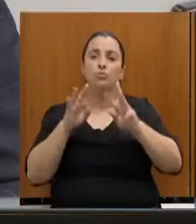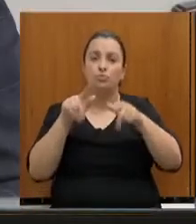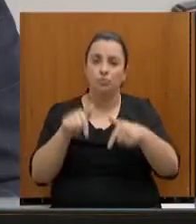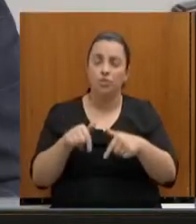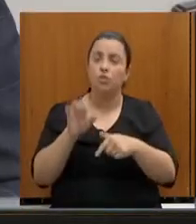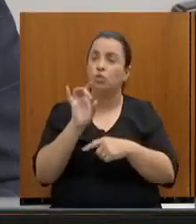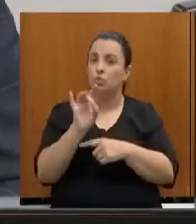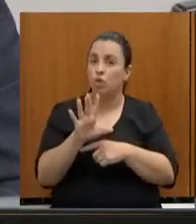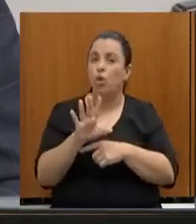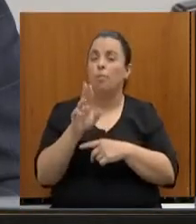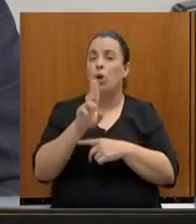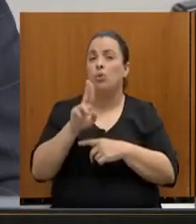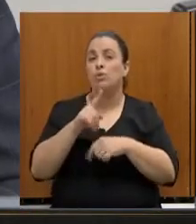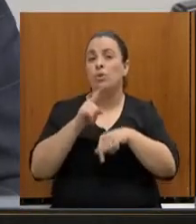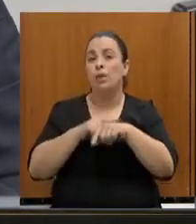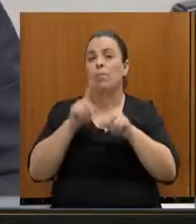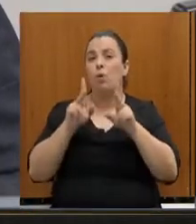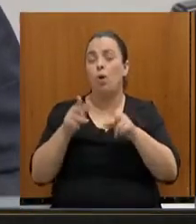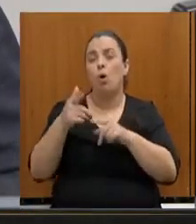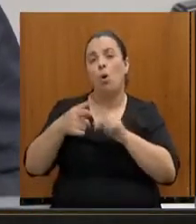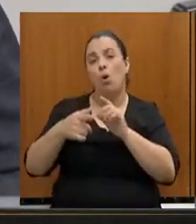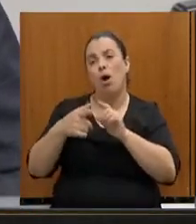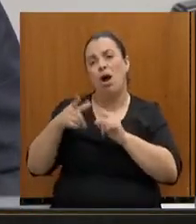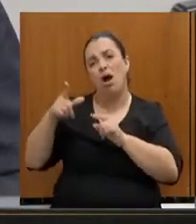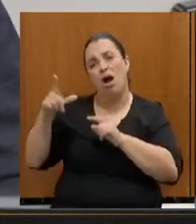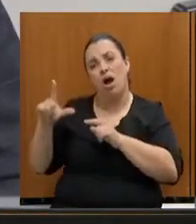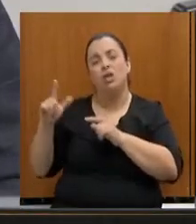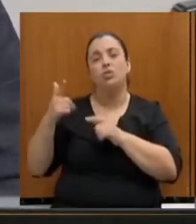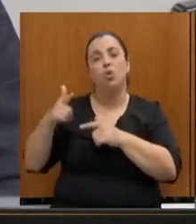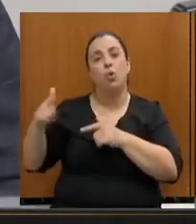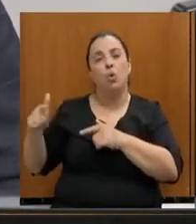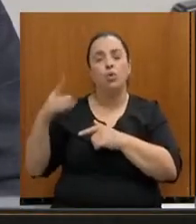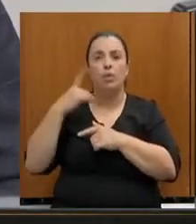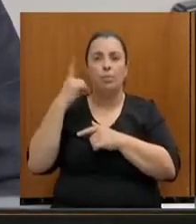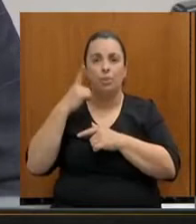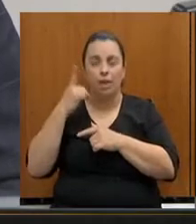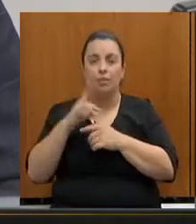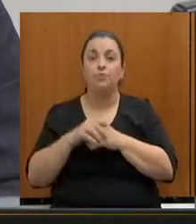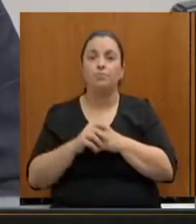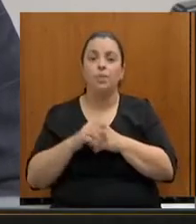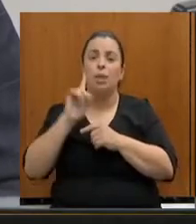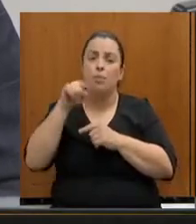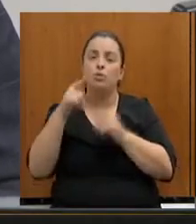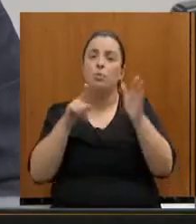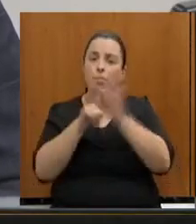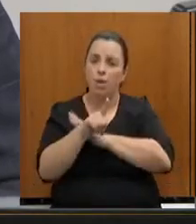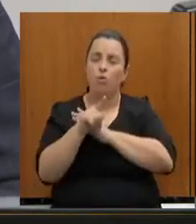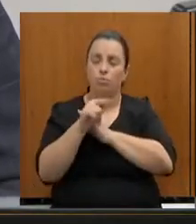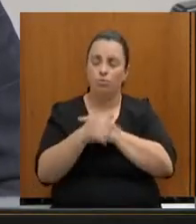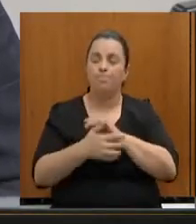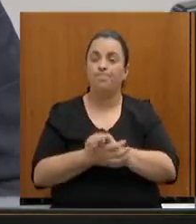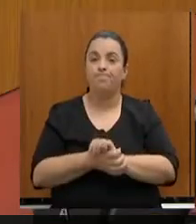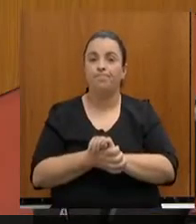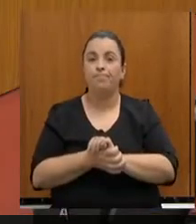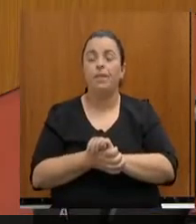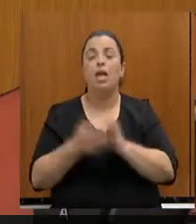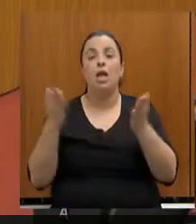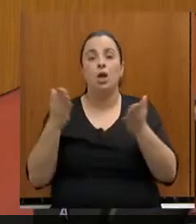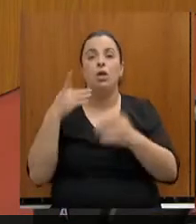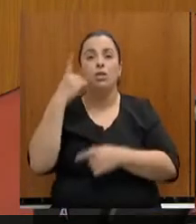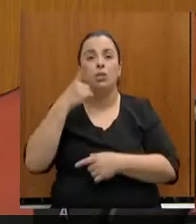para atender a solicitações de vossa excelência com a palavra Deputado Sávio Souza Cruz SA